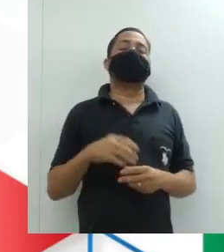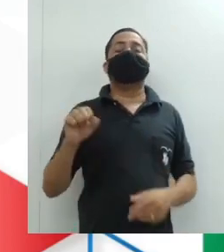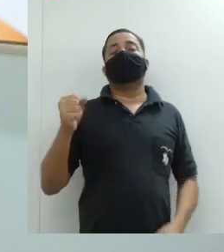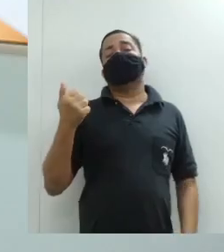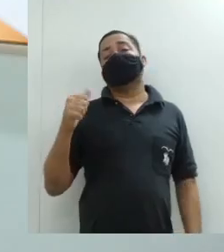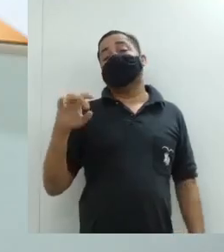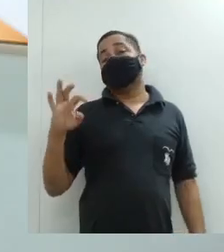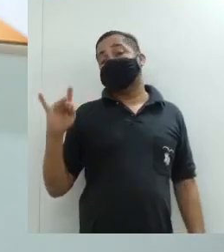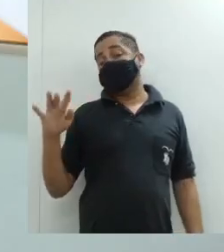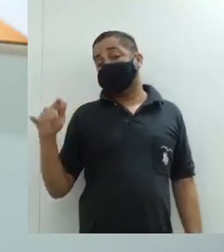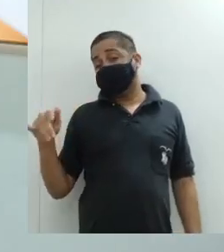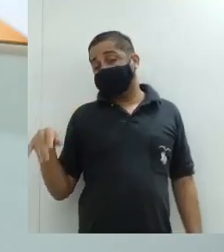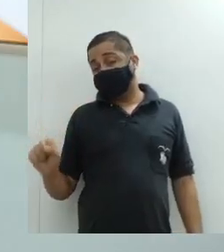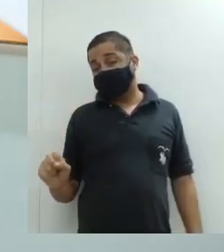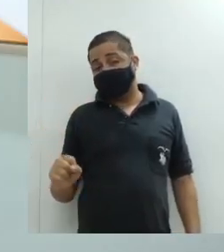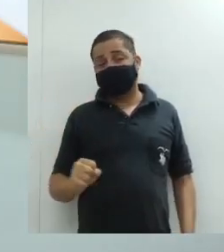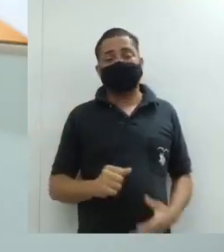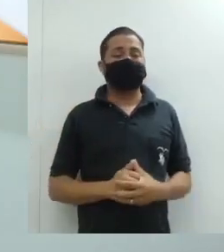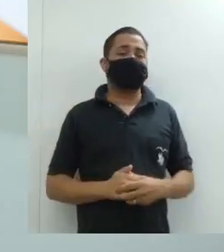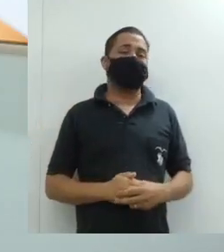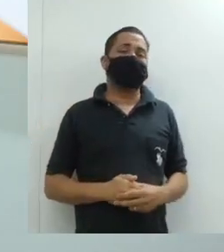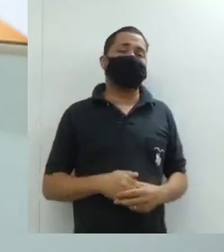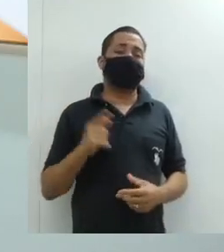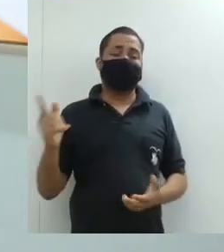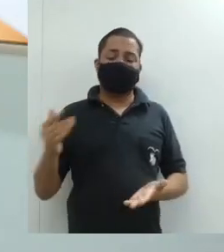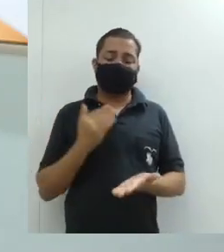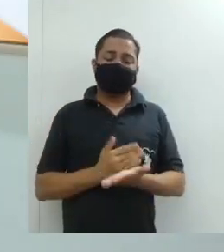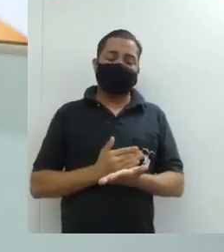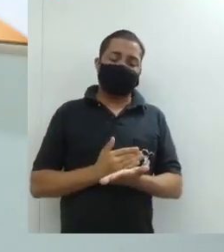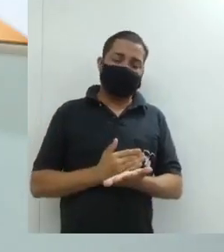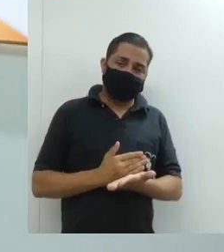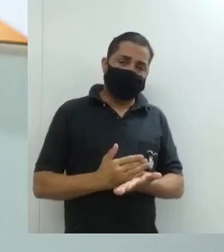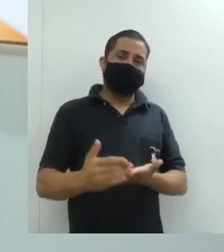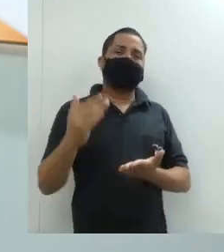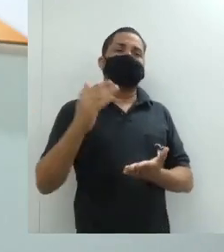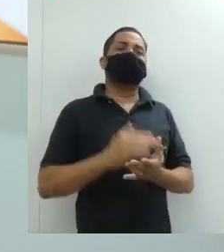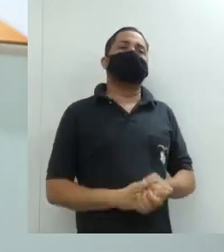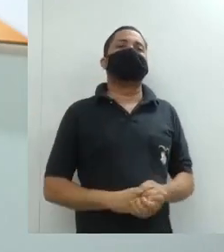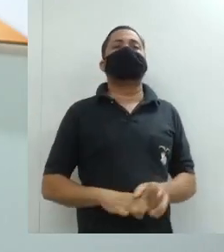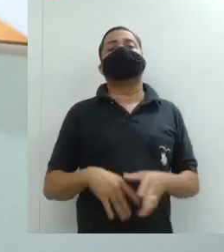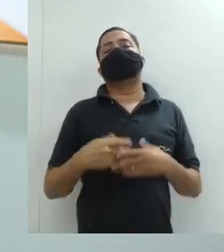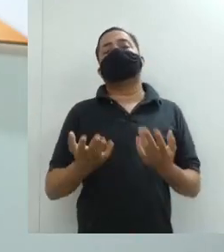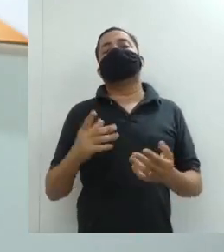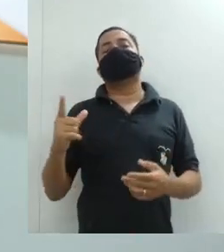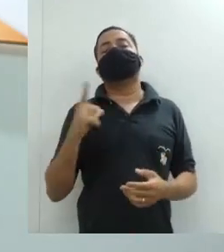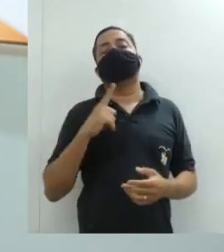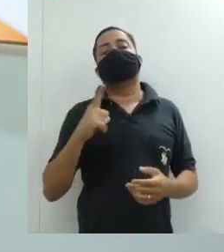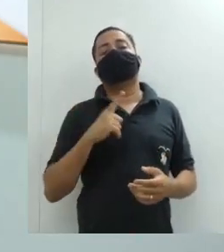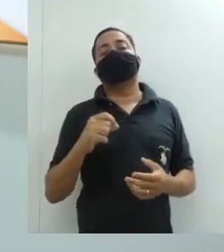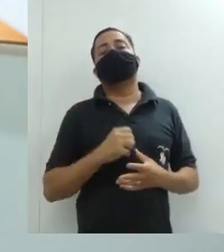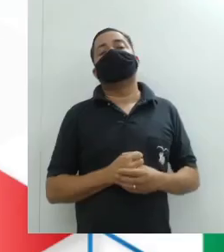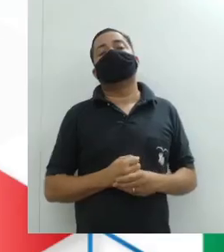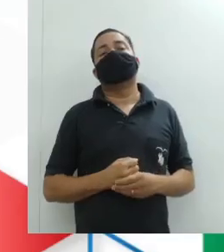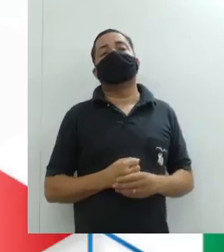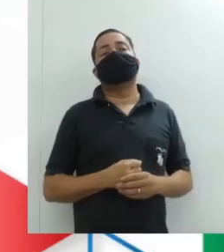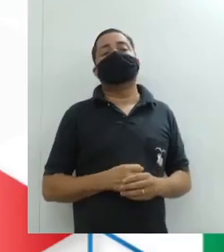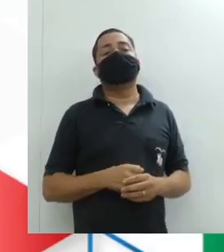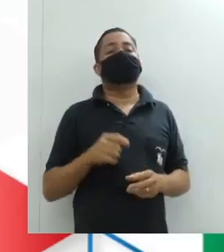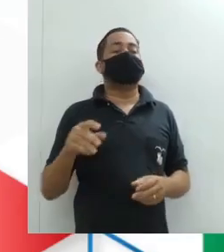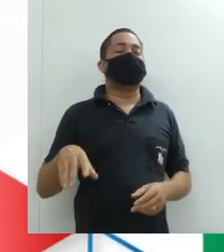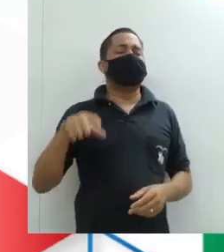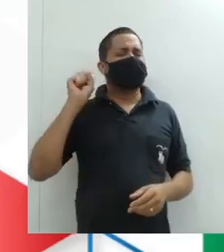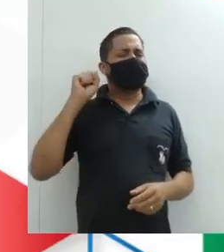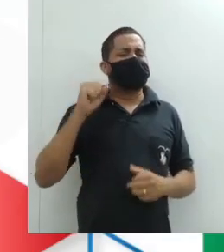Sócrates. Aliás, Sócrates ser o ponto inicial. E aqui tenho ainda sobre ele. Escutem